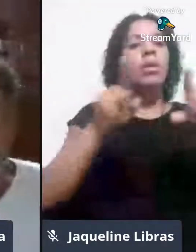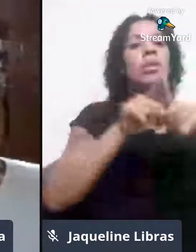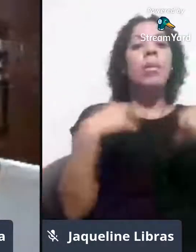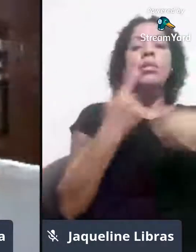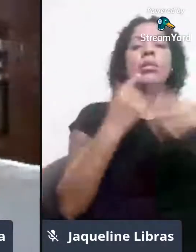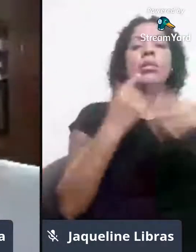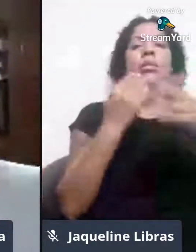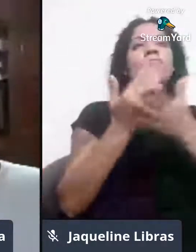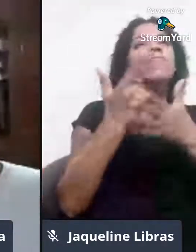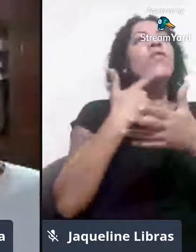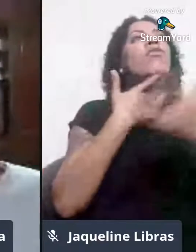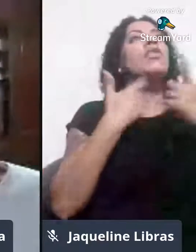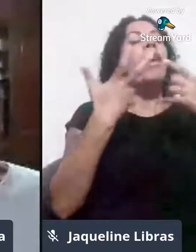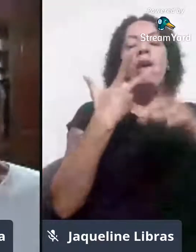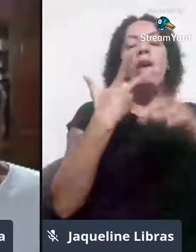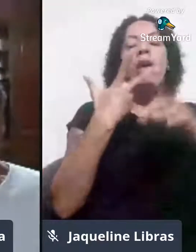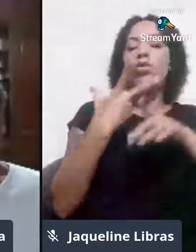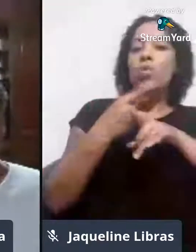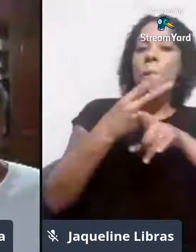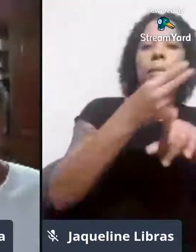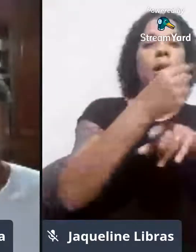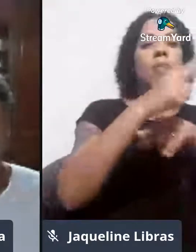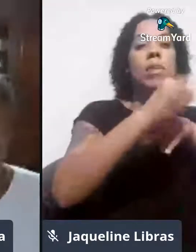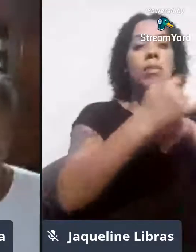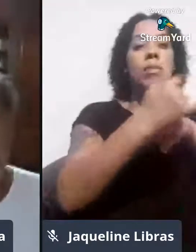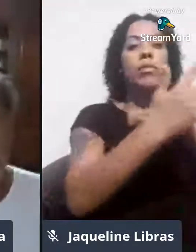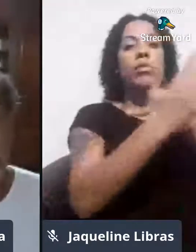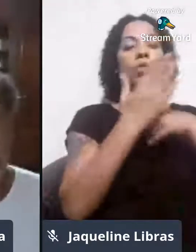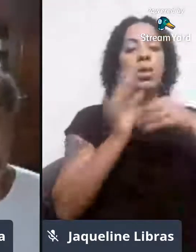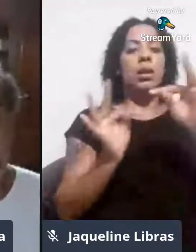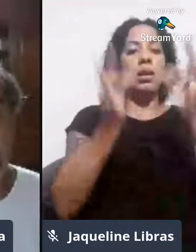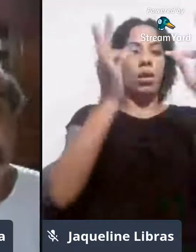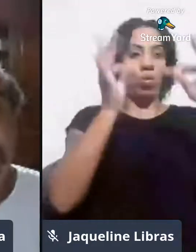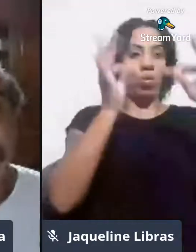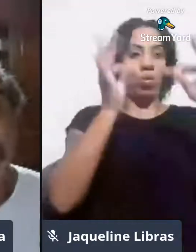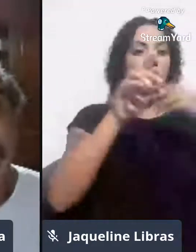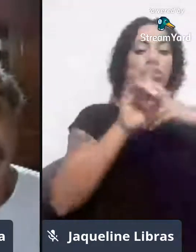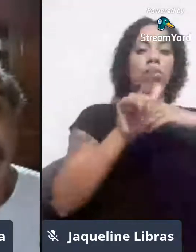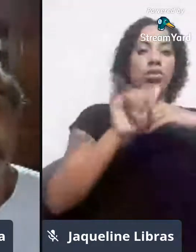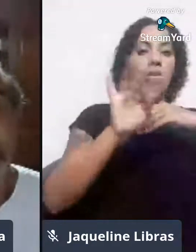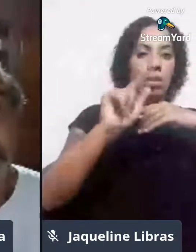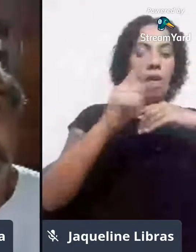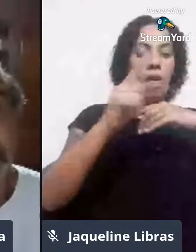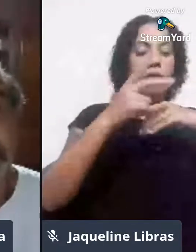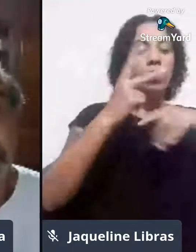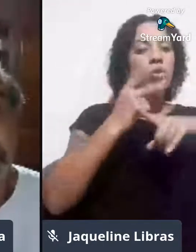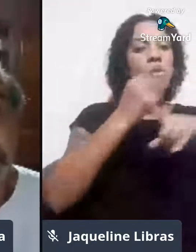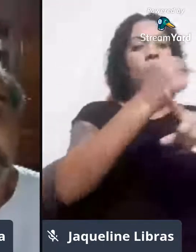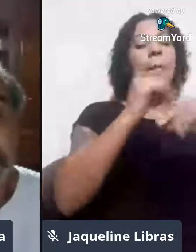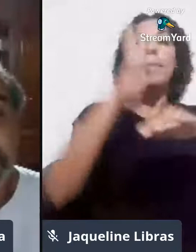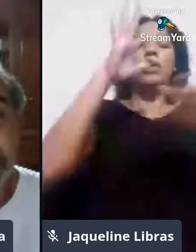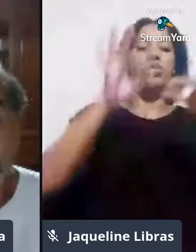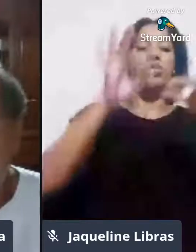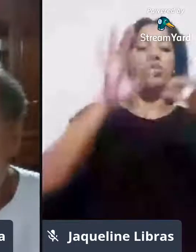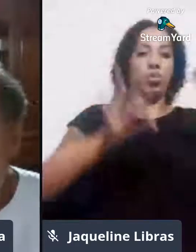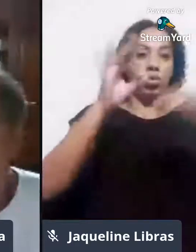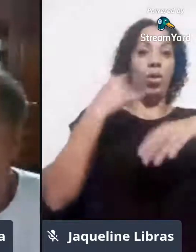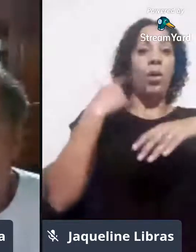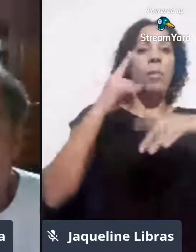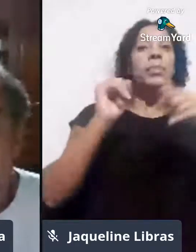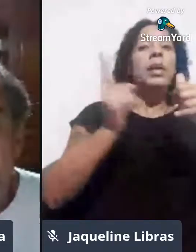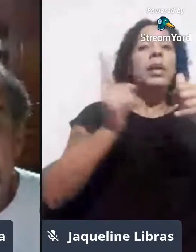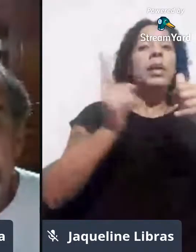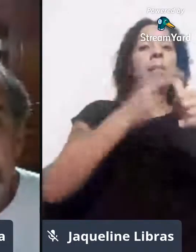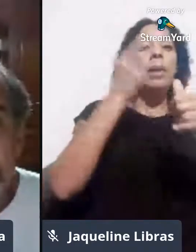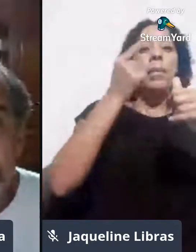superar, com o uso das tecnologias digitais, uma grande injustiça. Eu acho que quem me chamou a primeira vez a atenção dessa injustiça